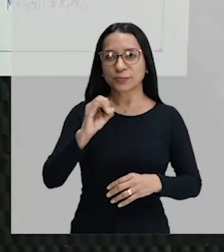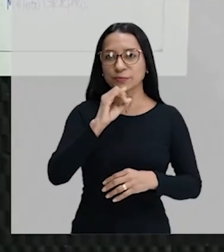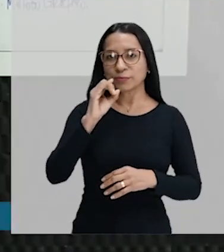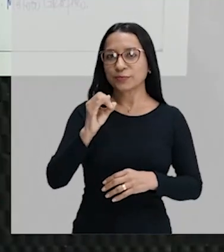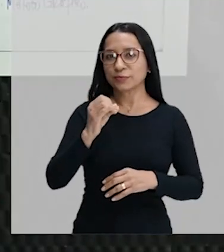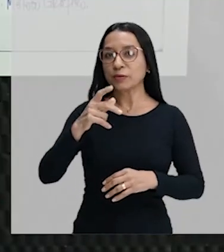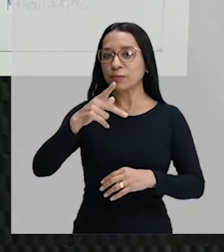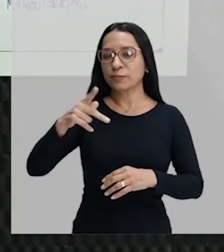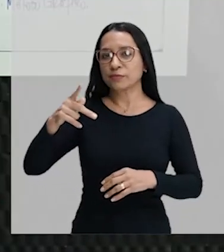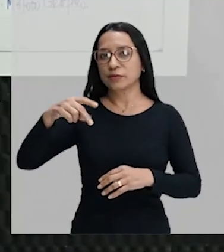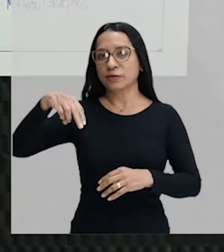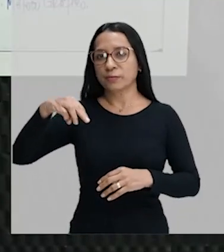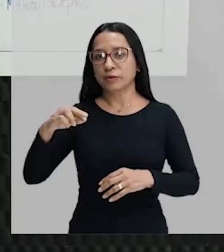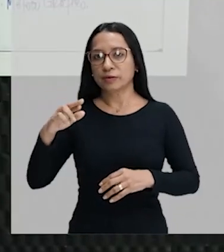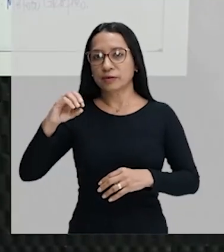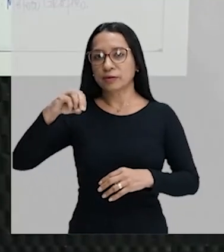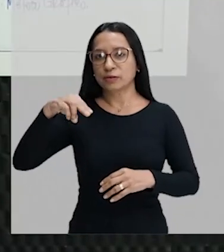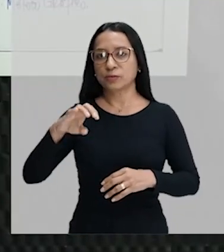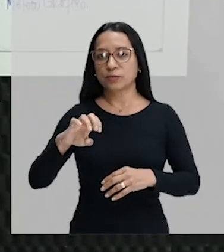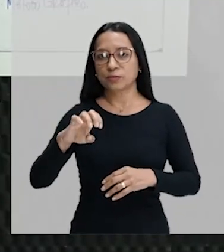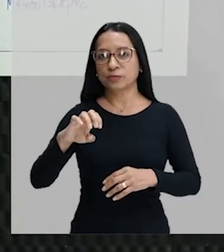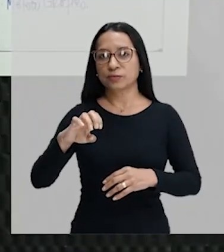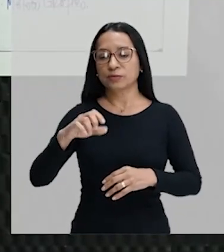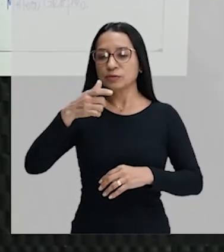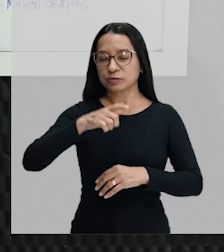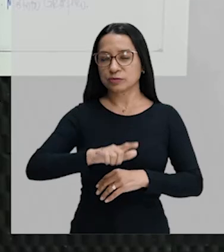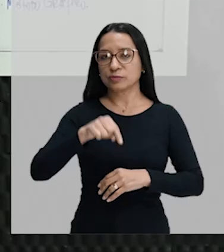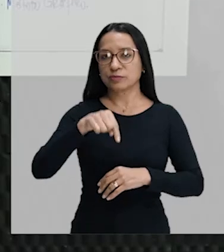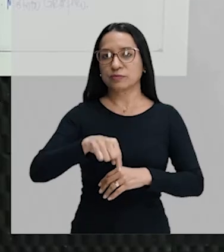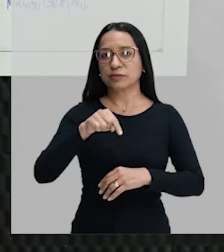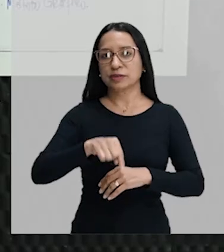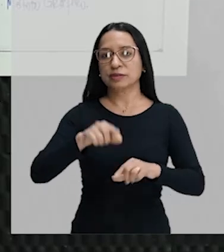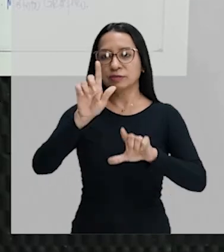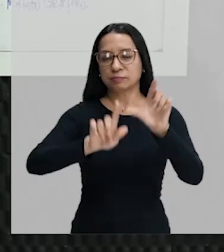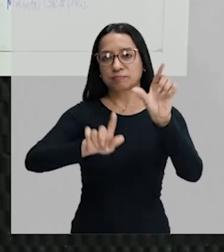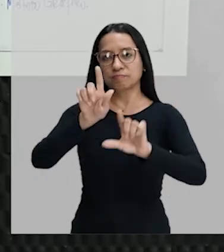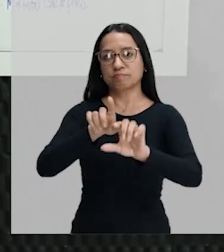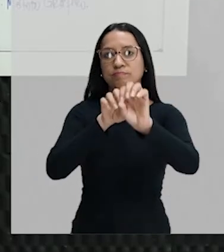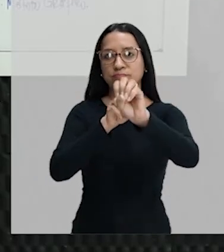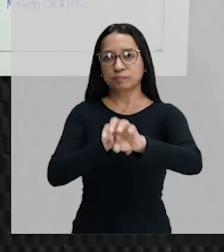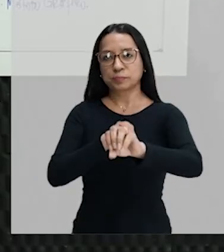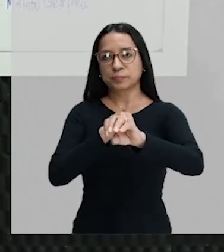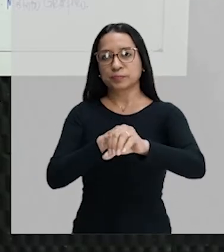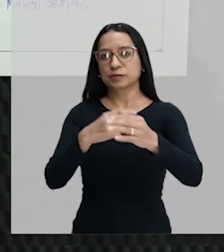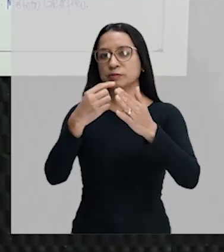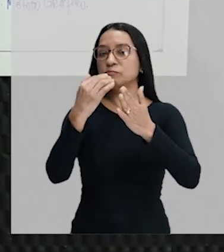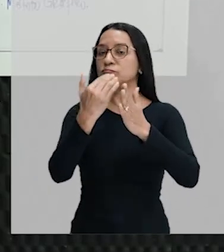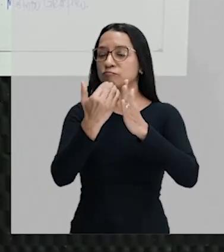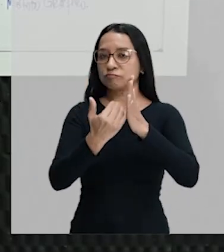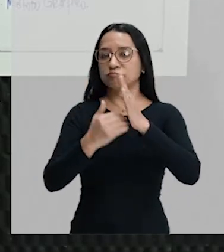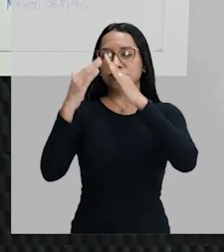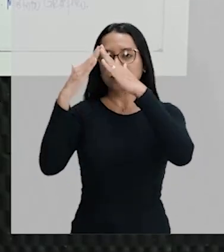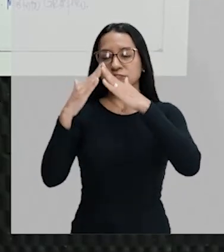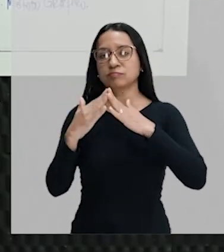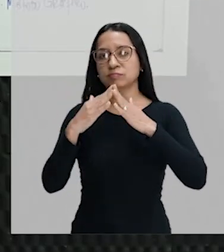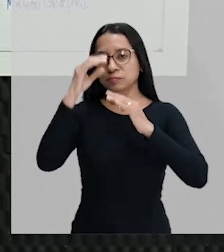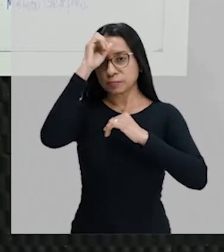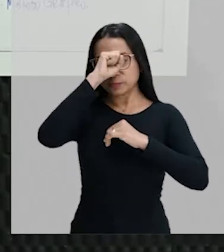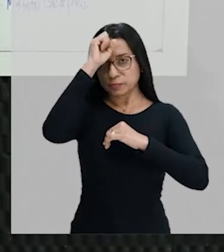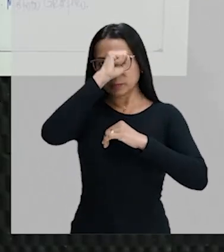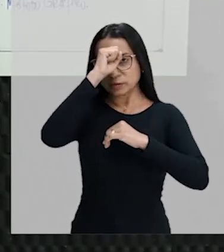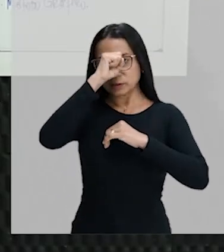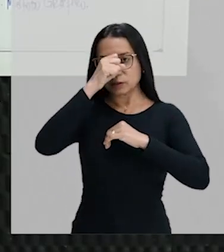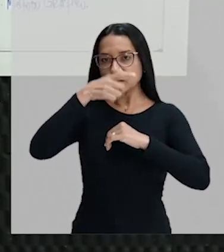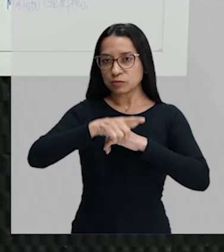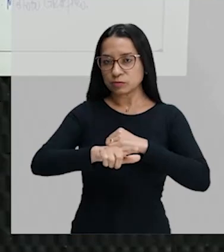Olá pessoal, aqui é o professor Maroni Beckman, mais uma vez com vocês aqui na TV Educação, no programa Hashtag Fique em Casa Aprendendo, para